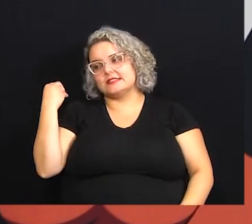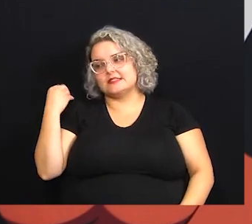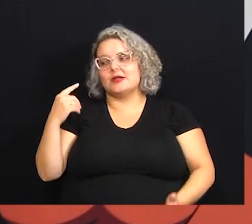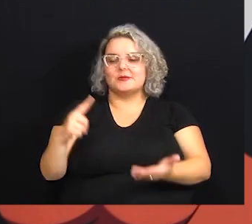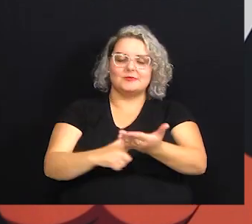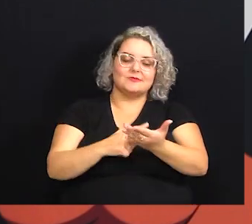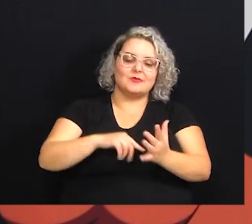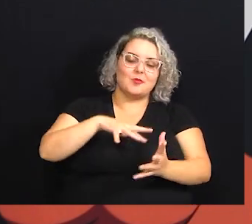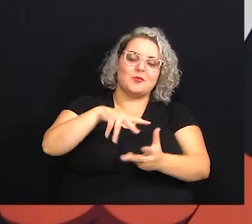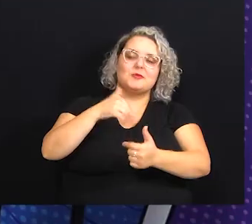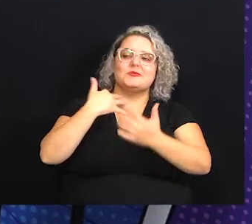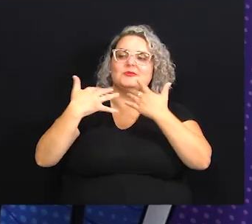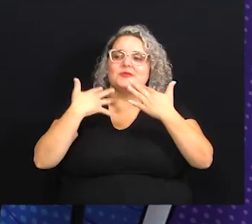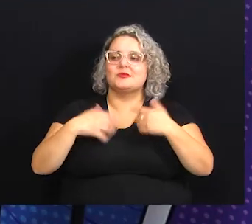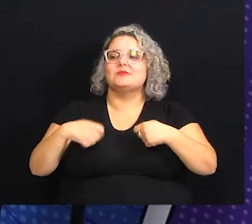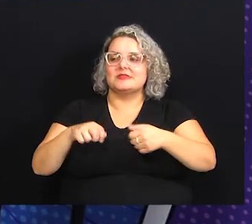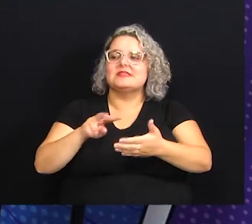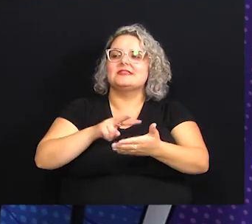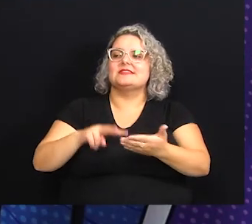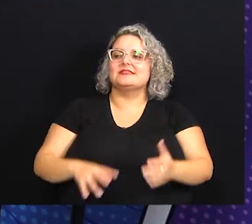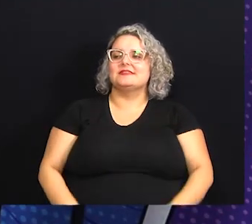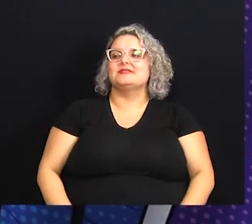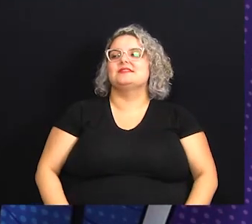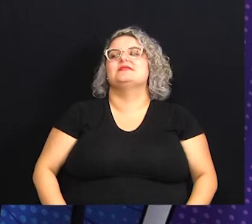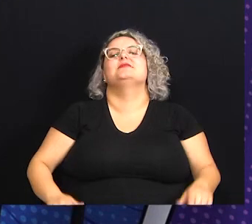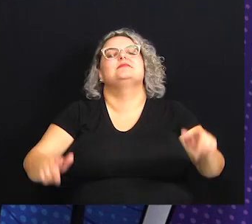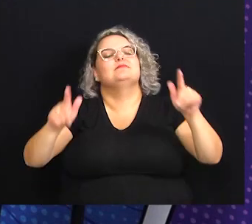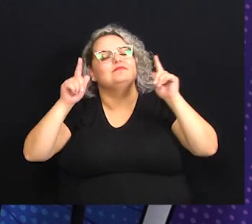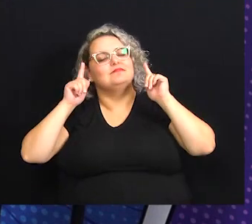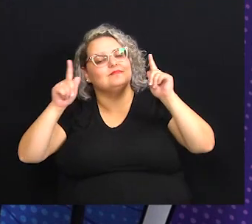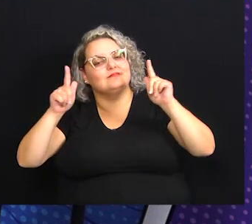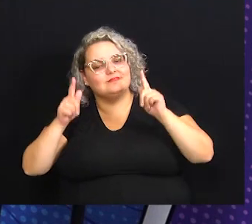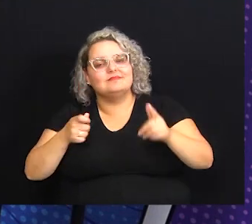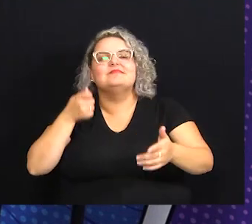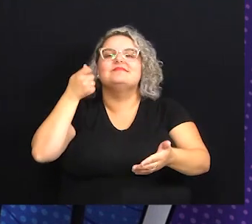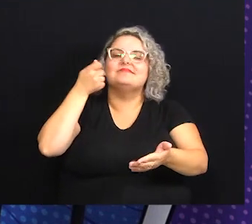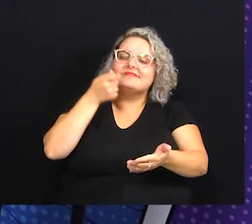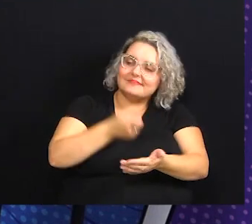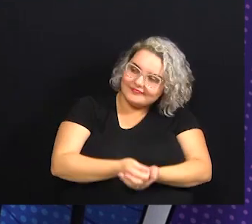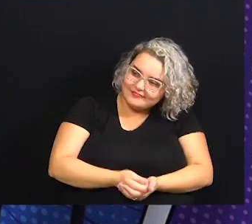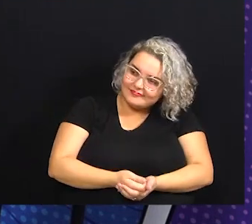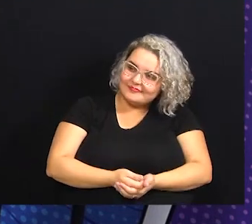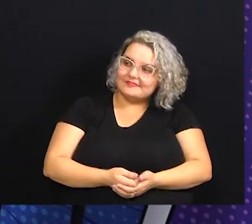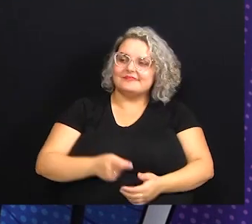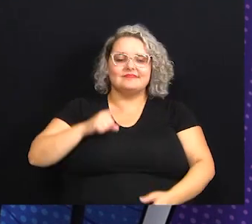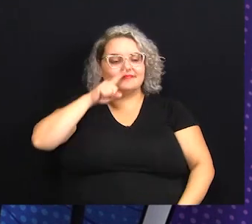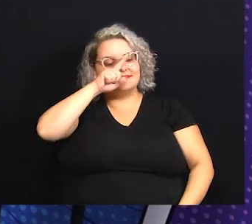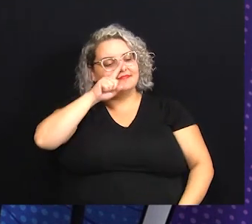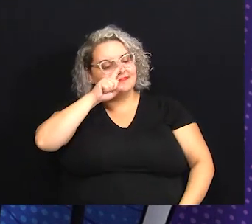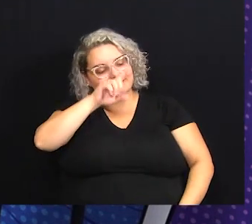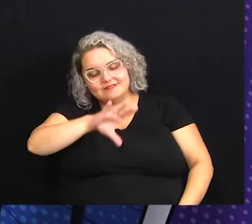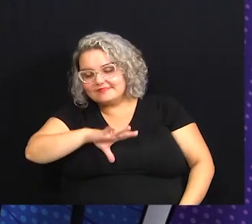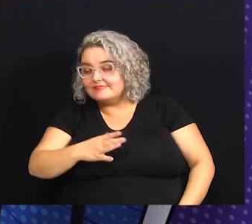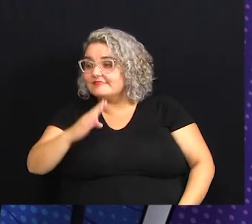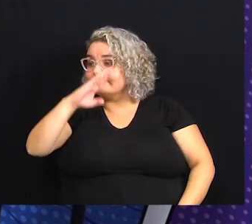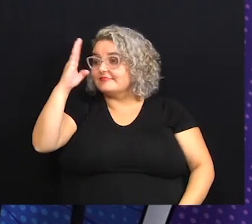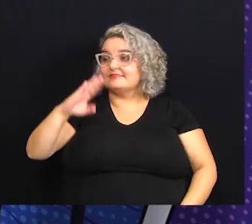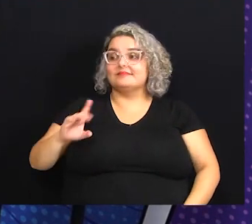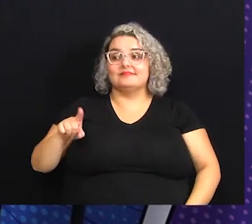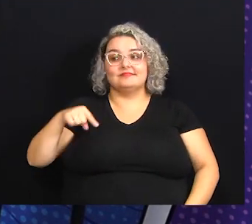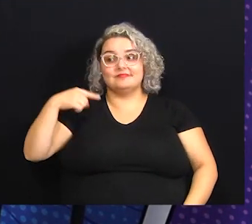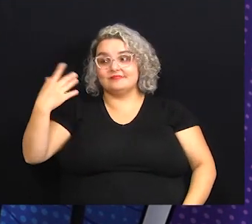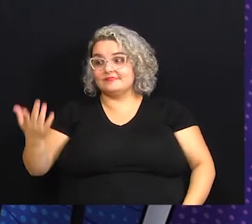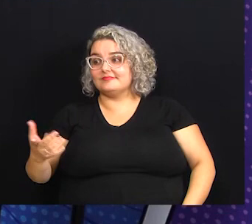de Cores? Tem que ler. Você vai se divertir, isso eu garanto. Altas aventuras, tanto no Brasil